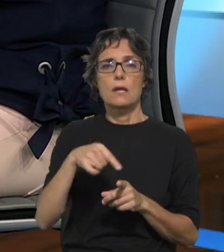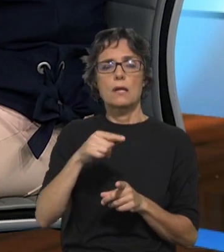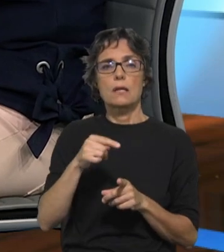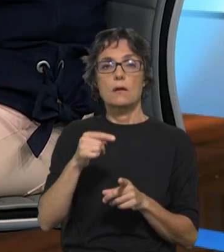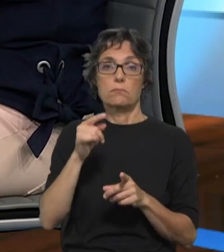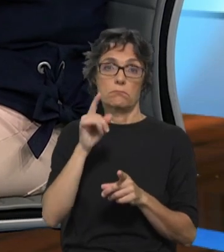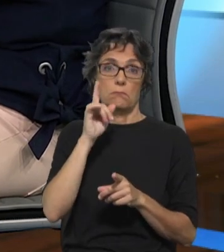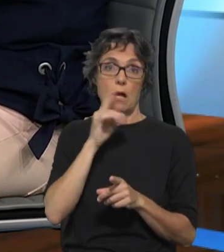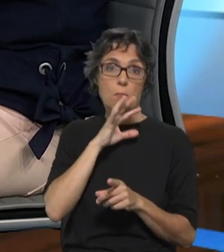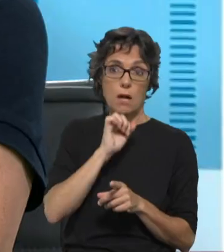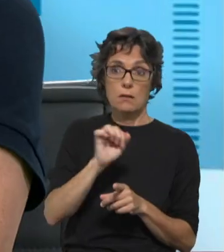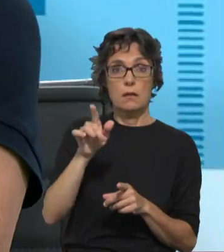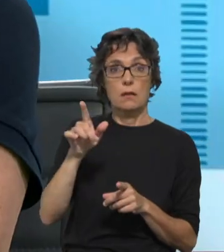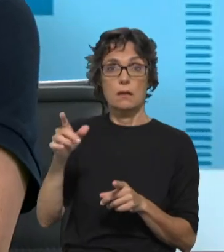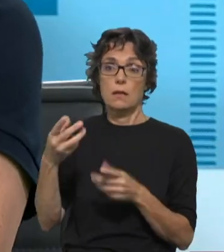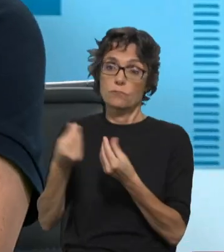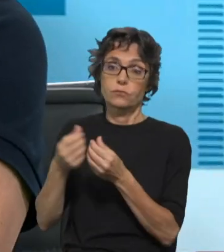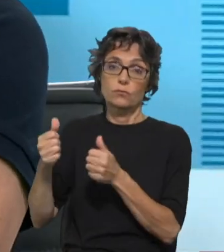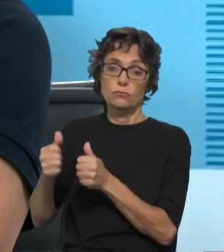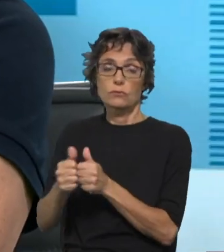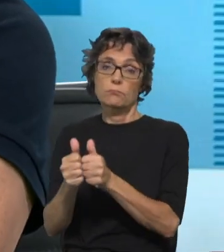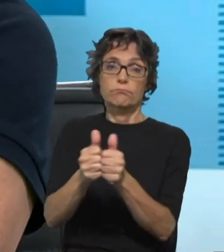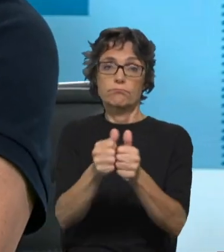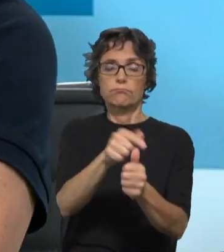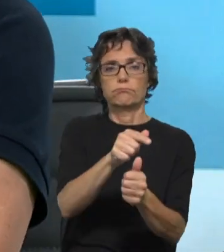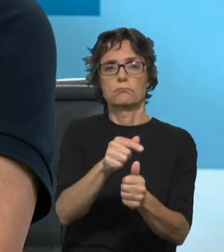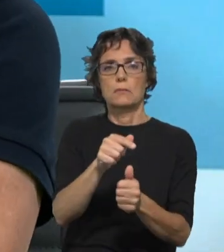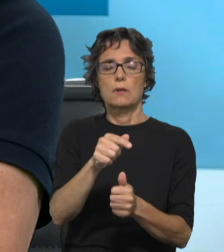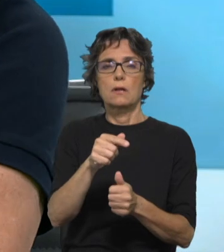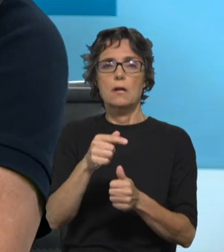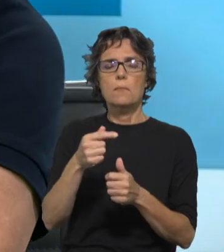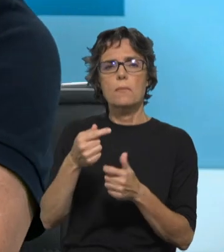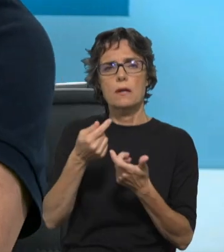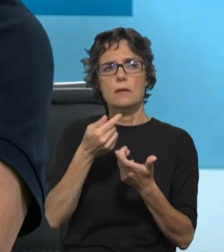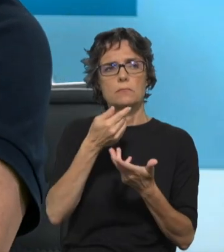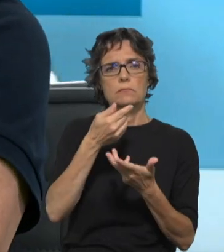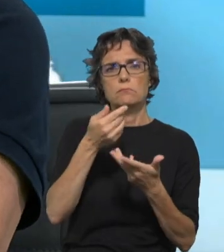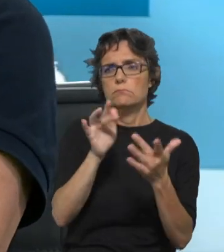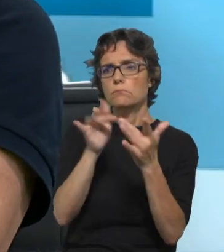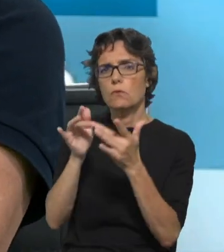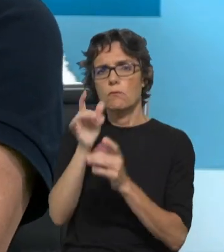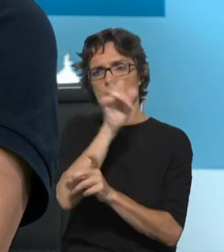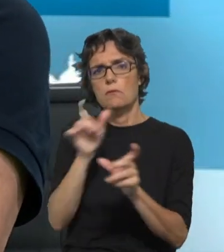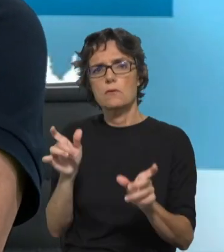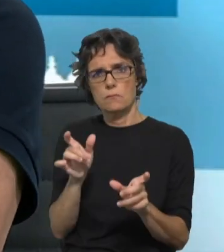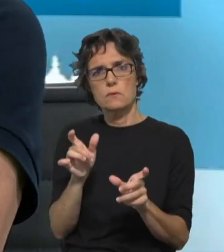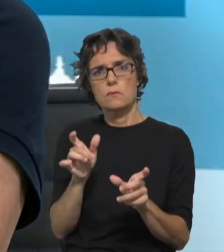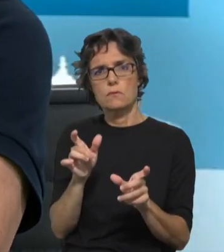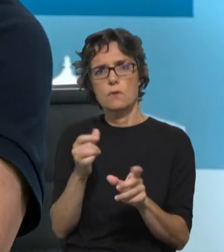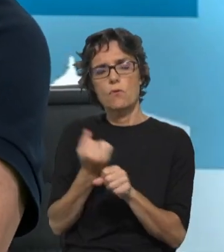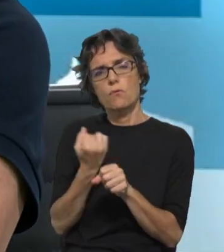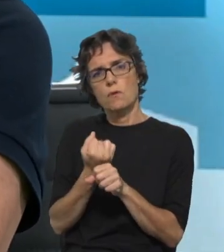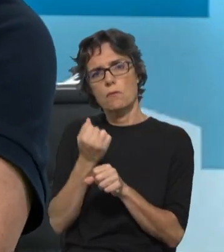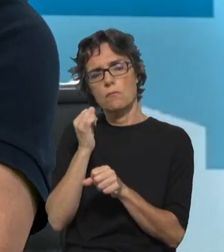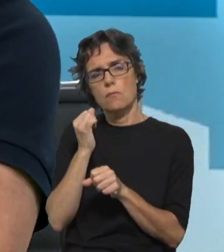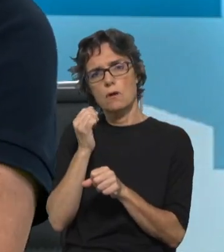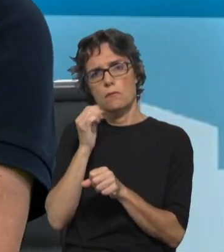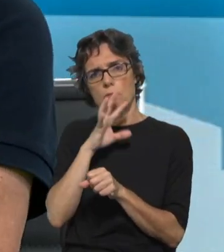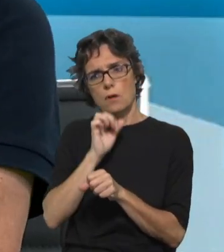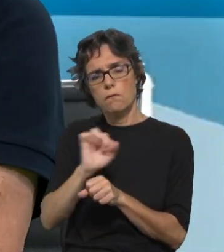ela, não apenas a dar dinheiro para, mas, sobretudo, ir ter contacto com as pessoas. Portanto, ela habituou-se muito a